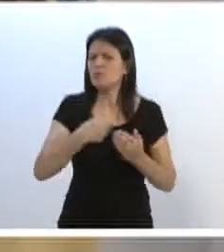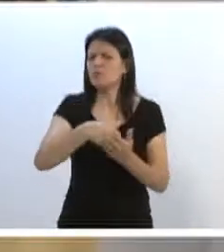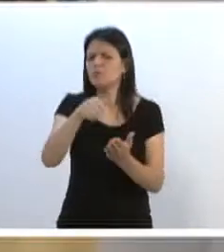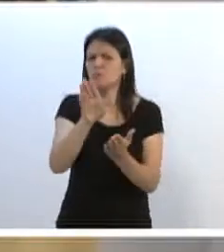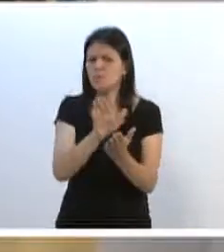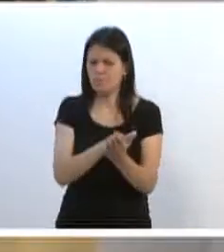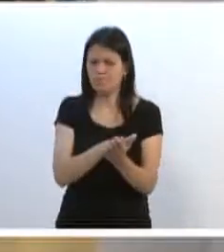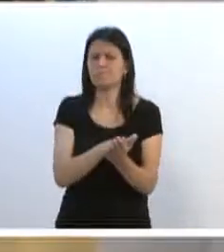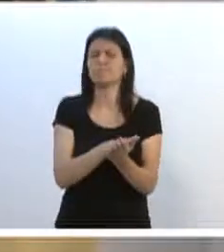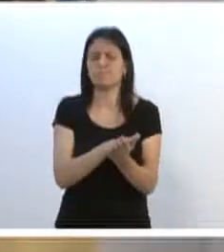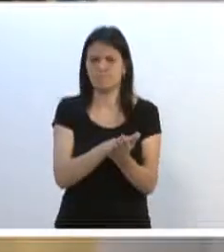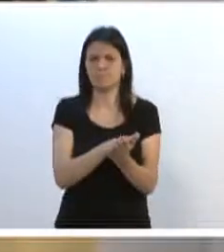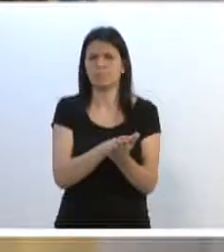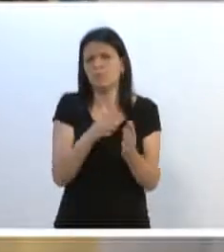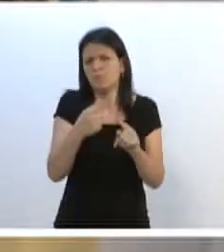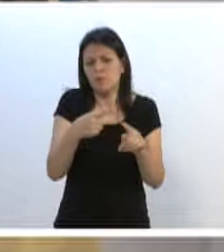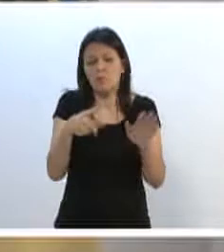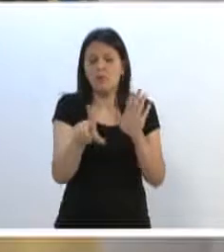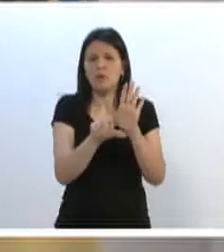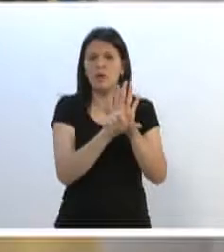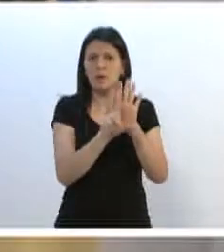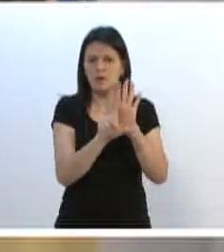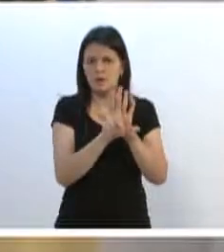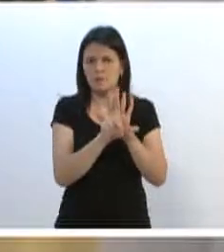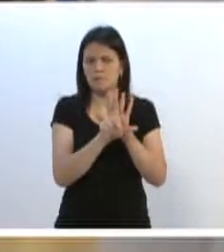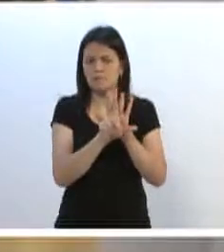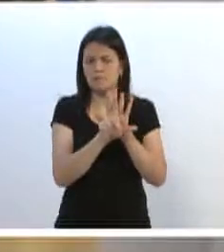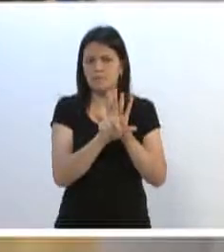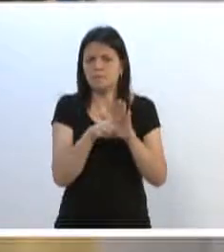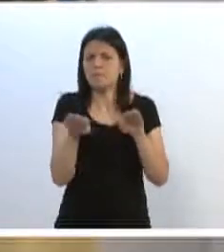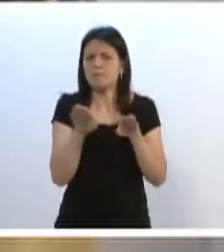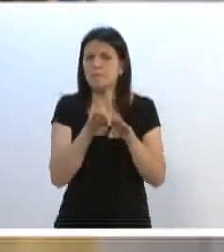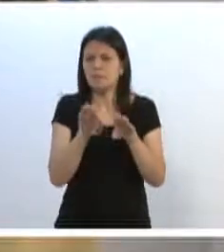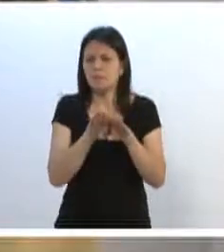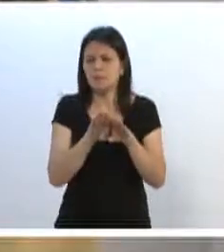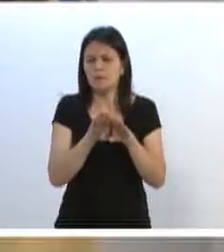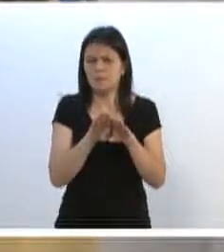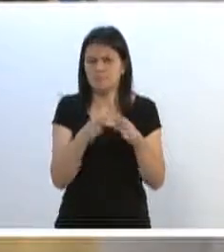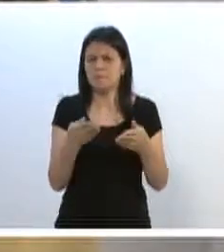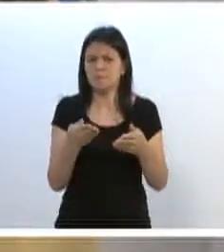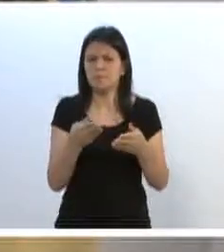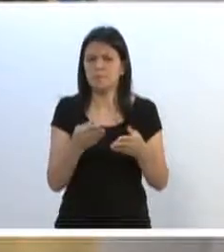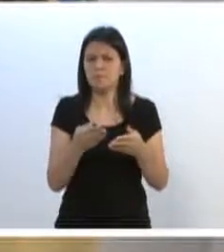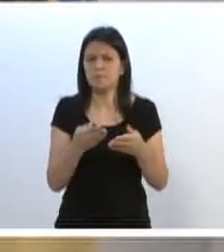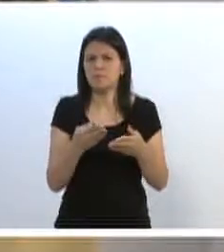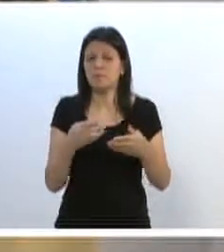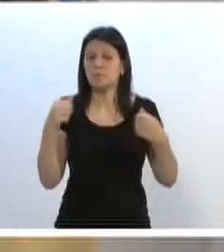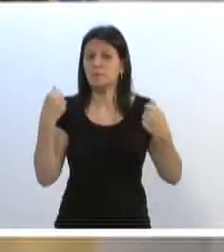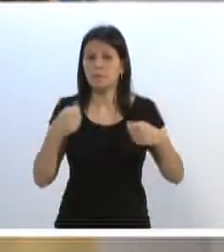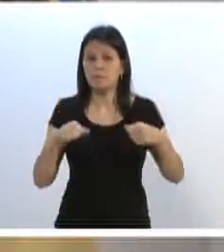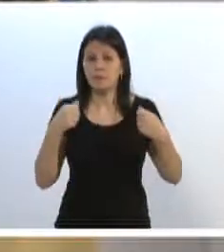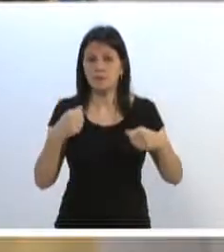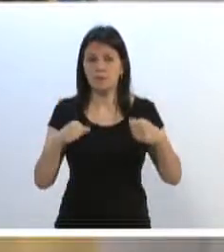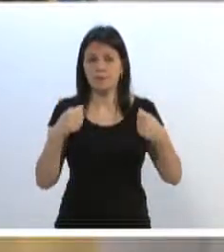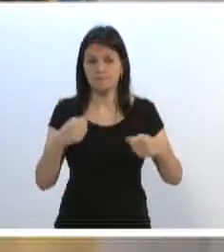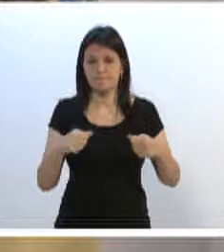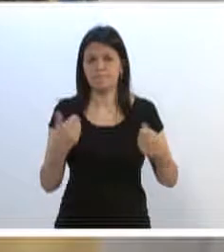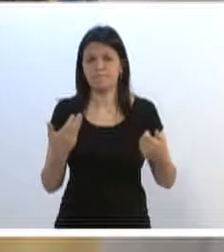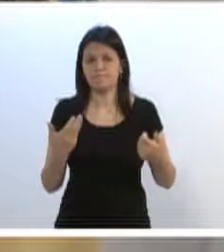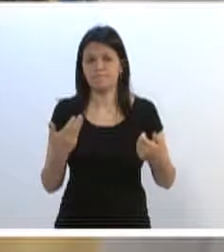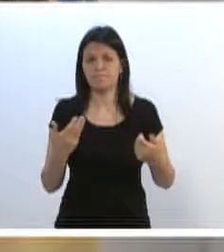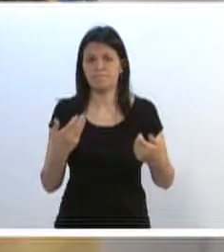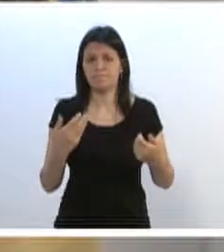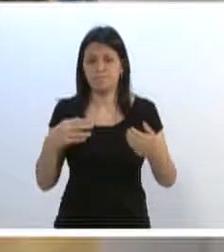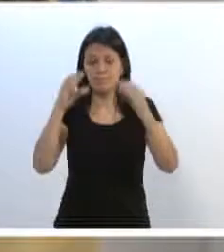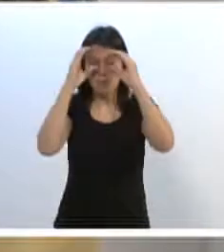punido dentro da lei, dentro daquilo que manda realmente a